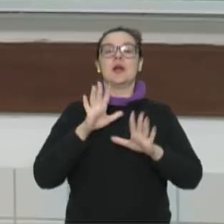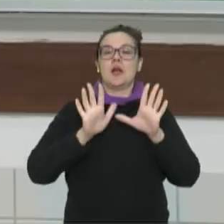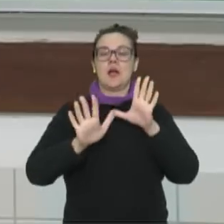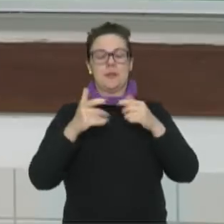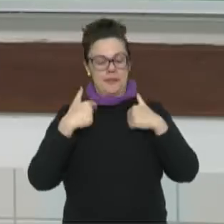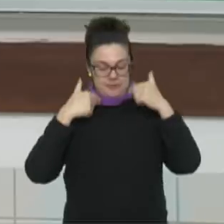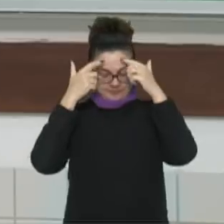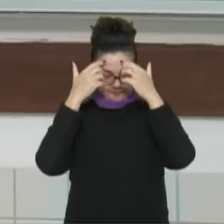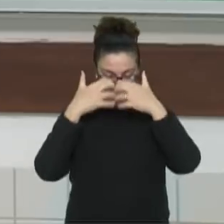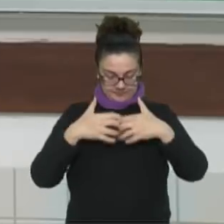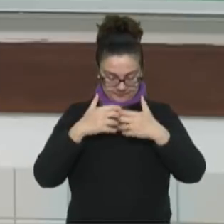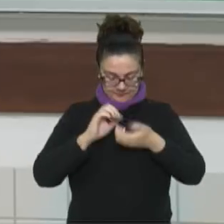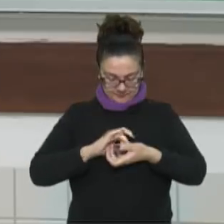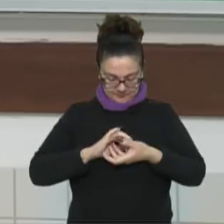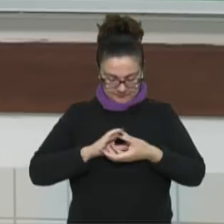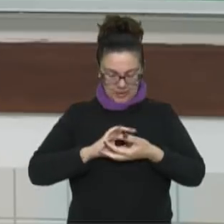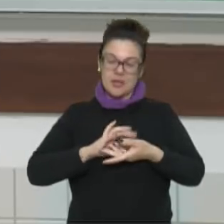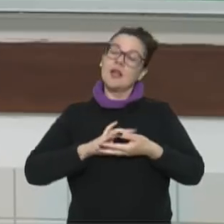preparar psicologicamente.